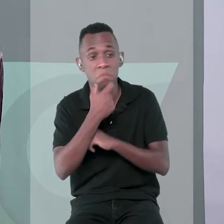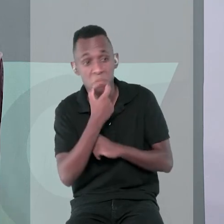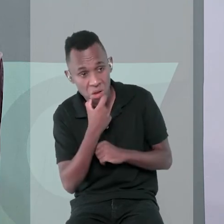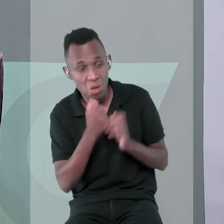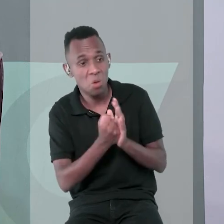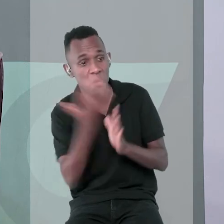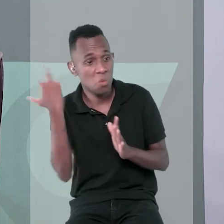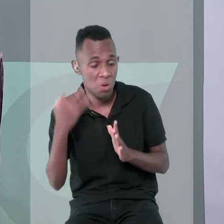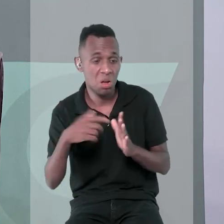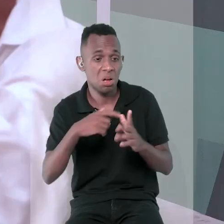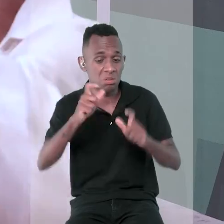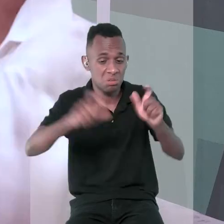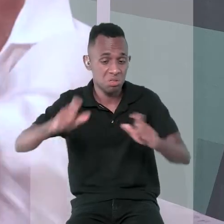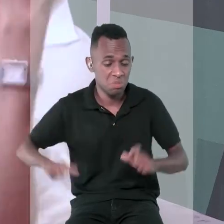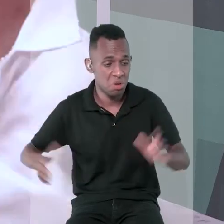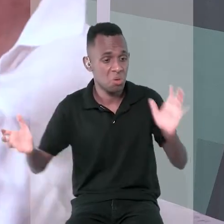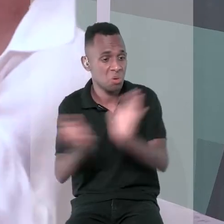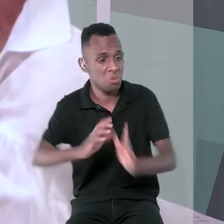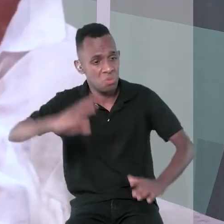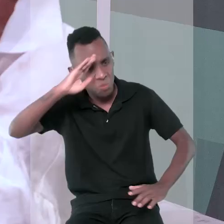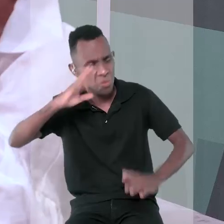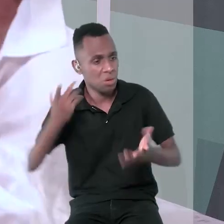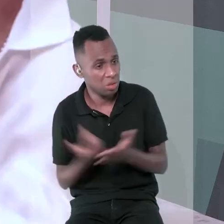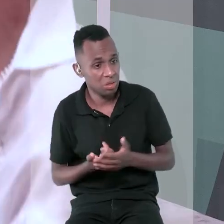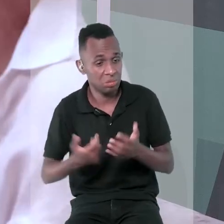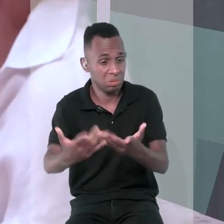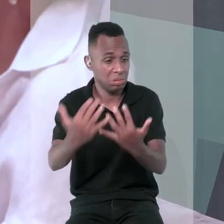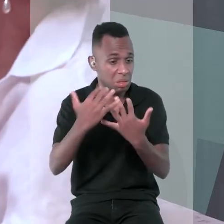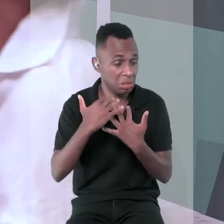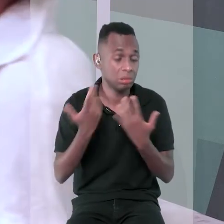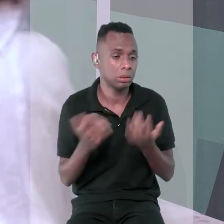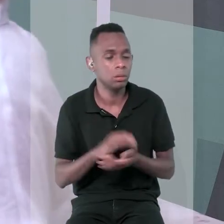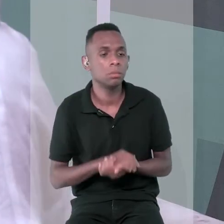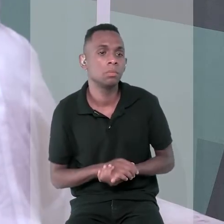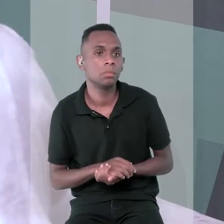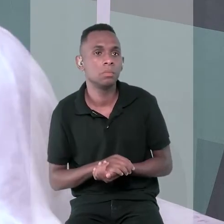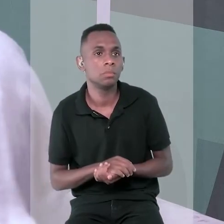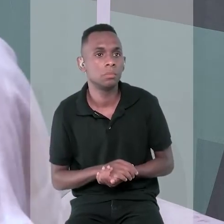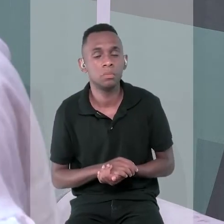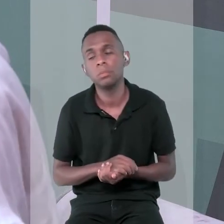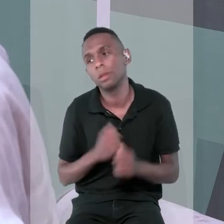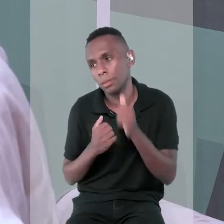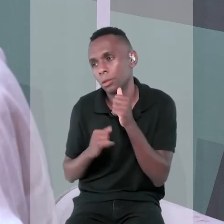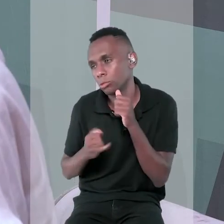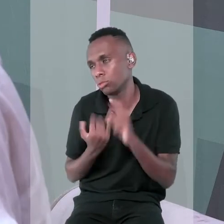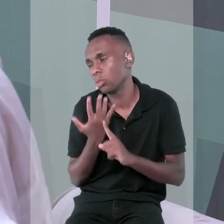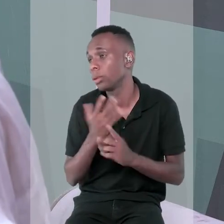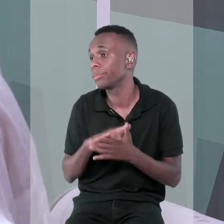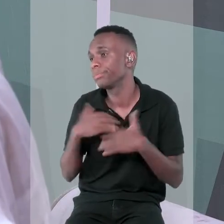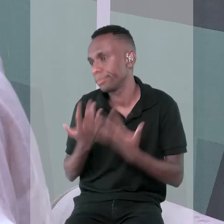estão com não sei quantos soldados, tal, vão chegar perto de nós e tarará. Aí a Joana d'Arc vira